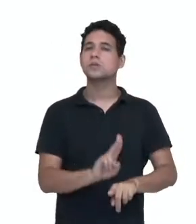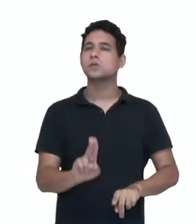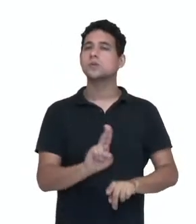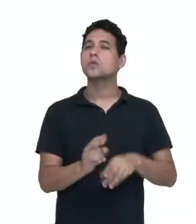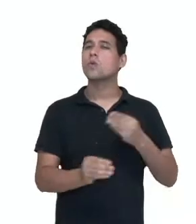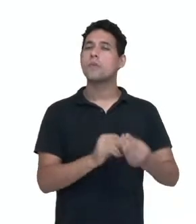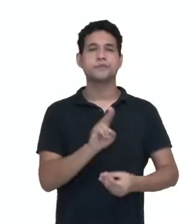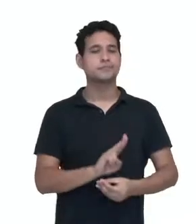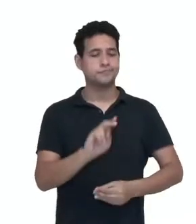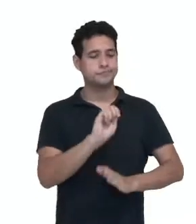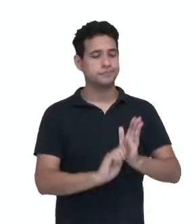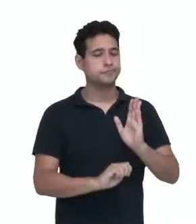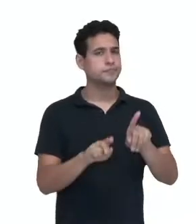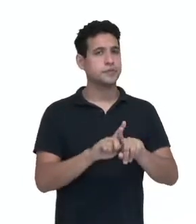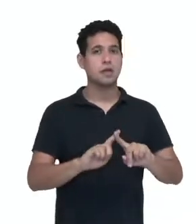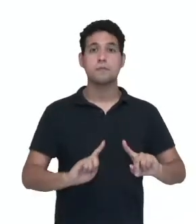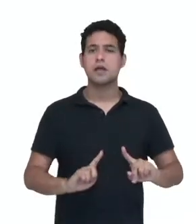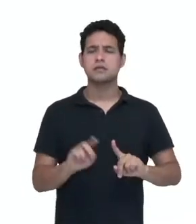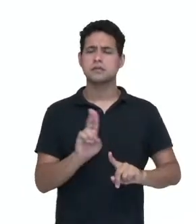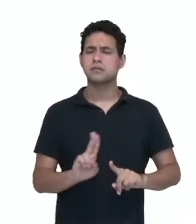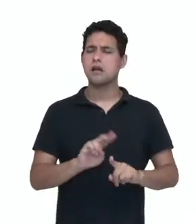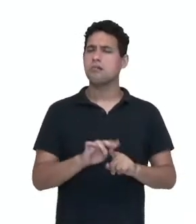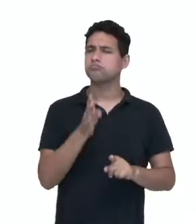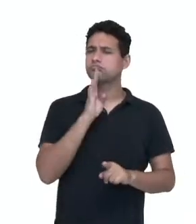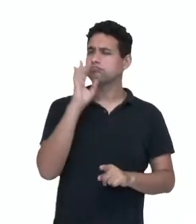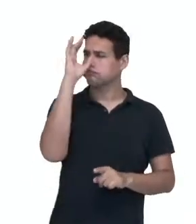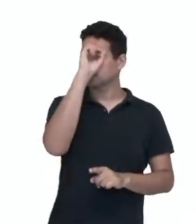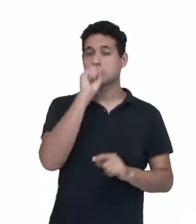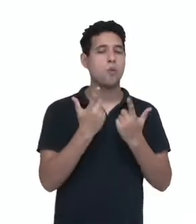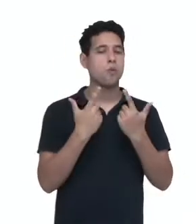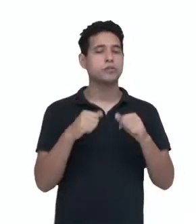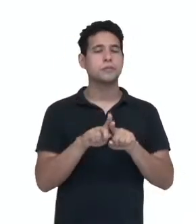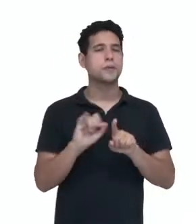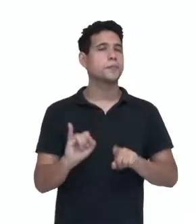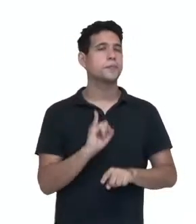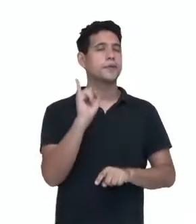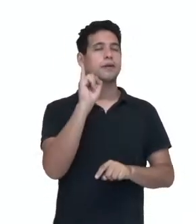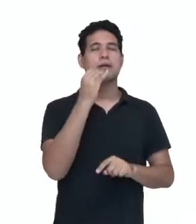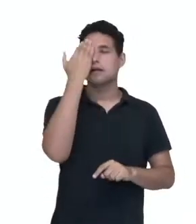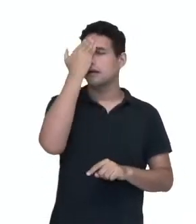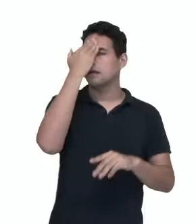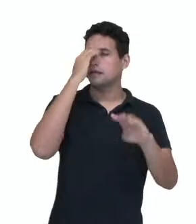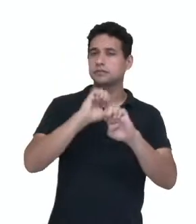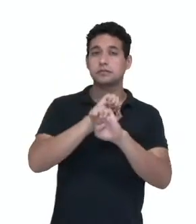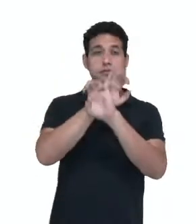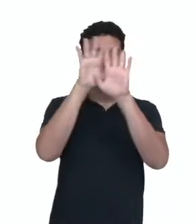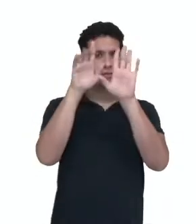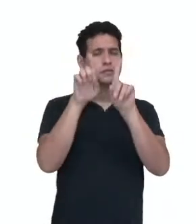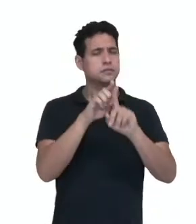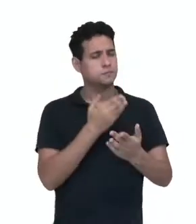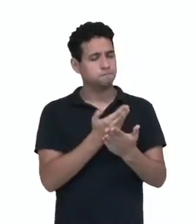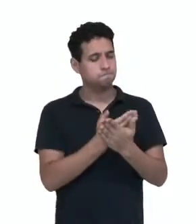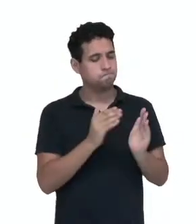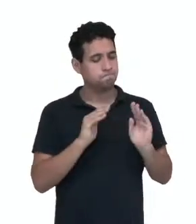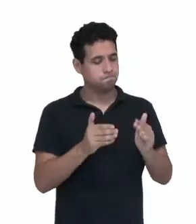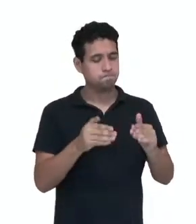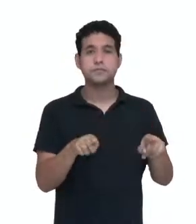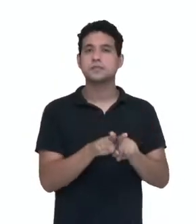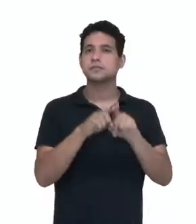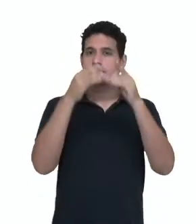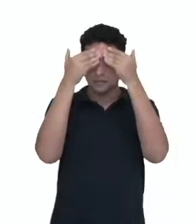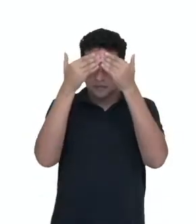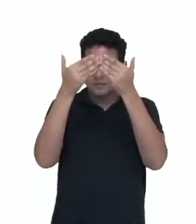funções dentro do texto. Apropriar-se do conhecimento linguístico necessário para a compreensão do gênero textual estudado,